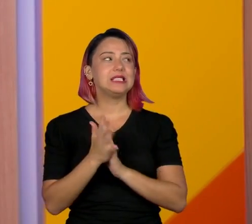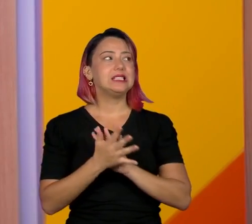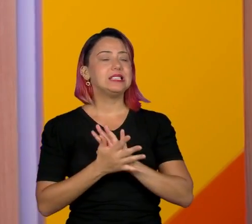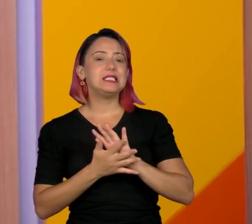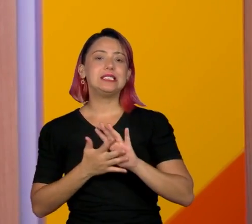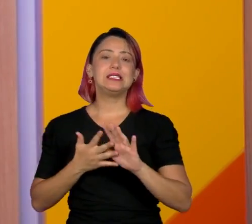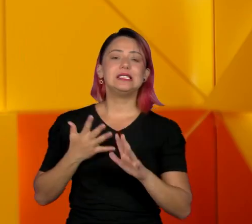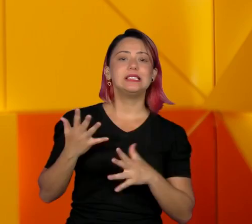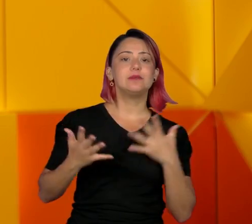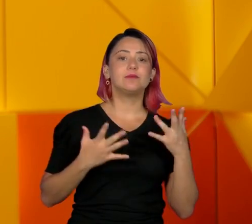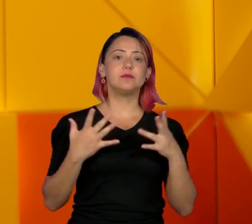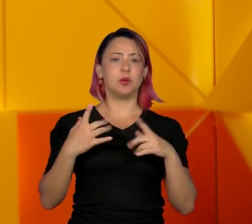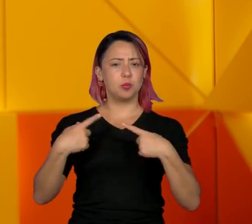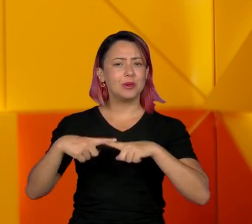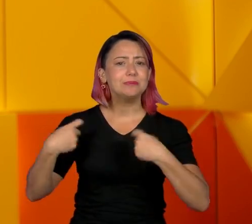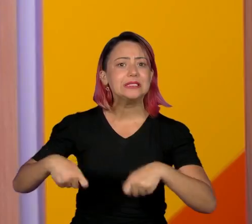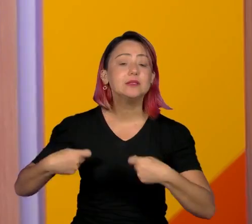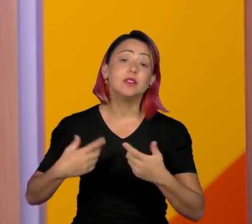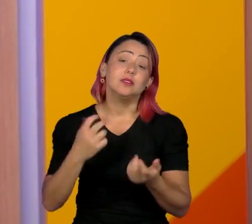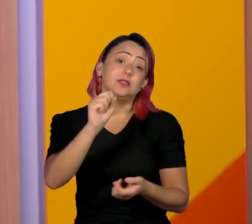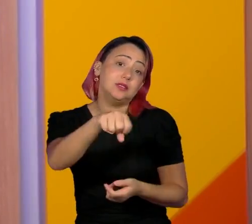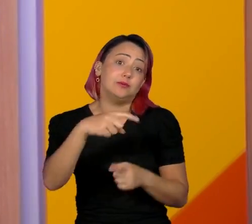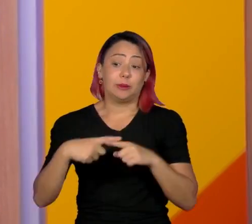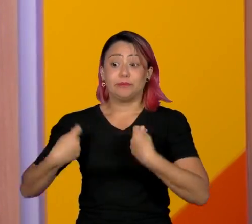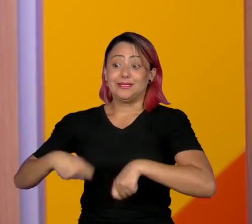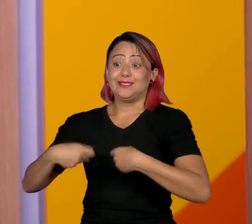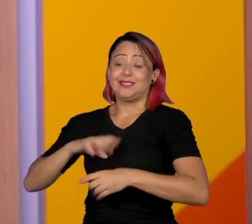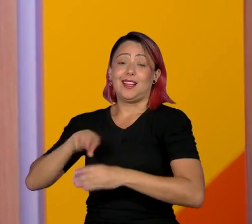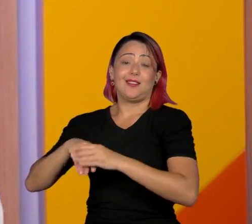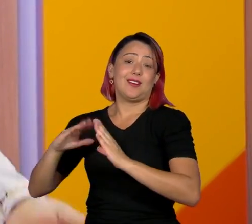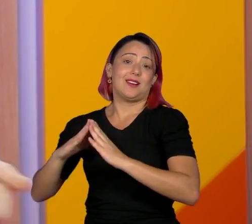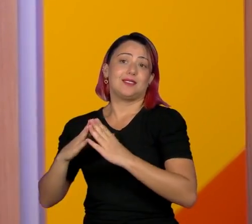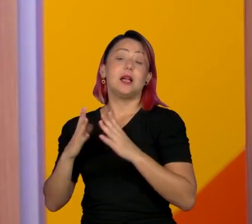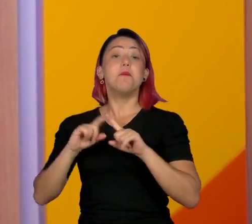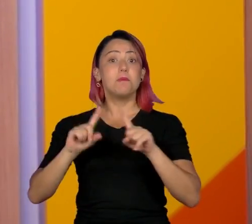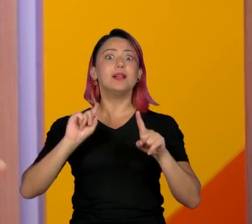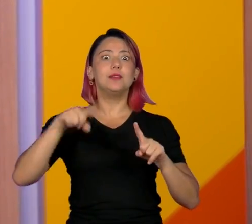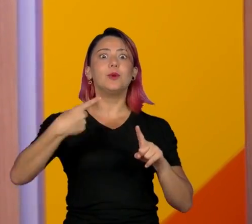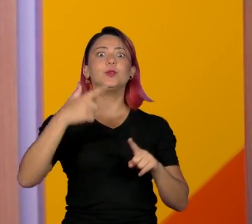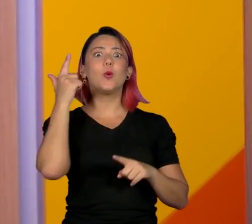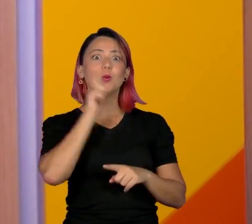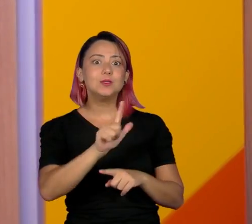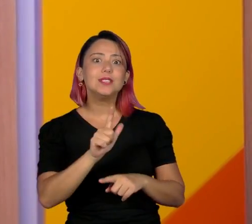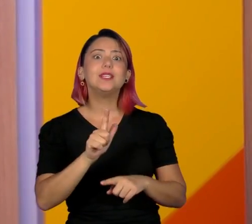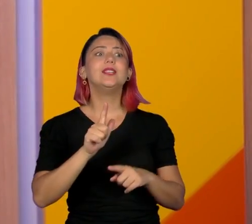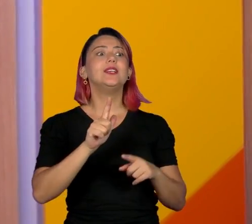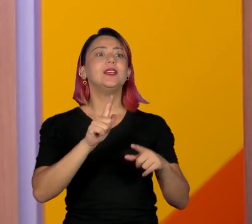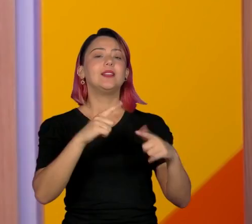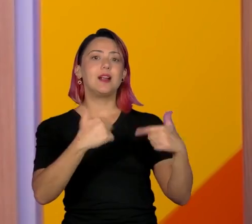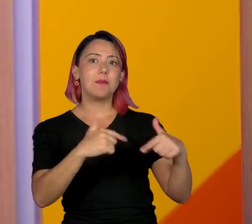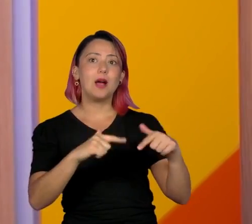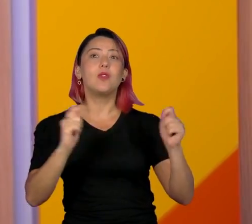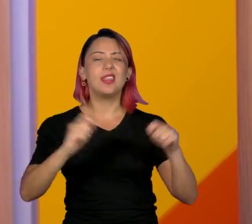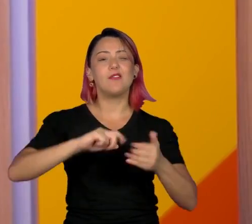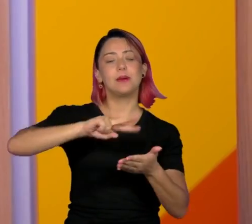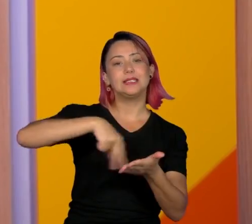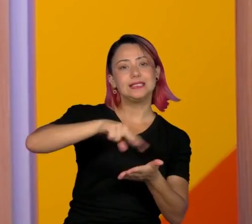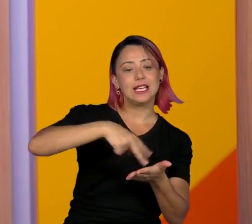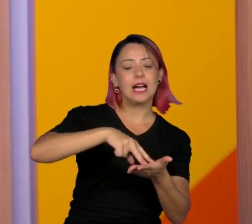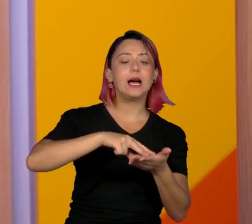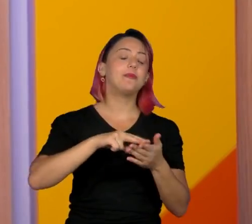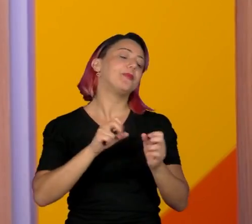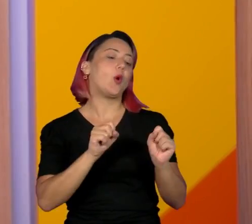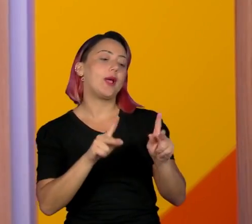mas... Por necessidade, né? Por uma necessidade. Que eu Mas acho no fim eu consegui um emprego que eu conseguia dançar ainda.